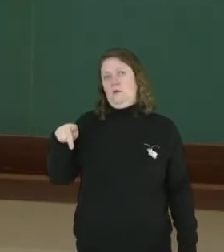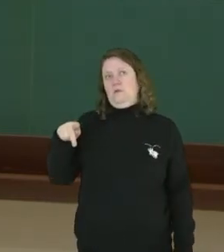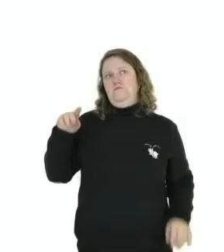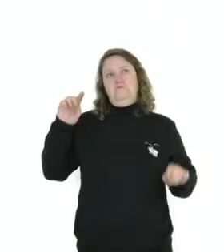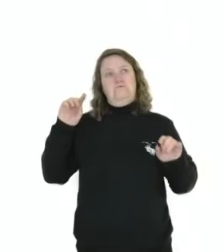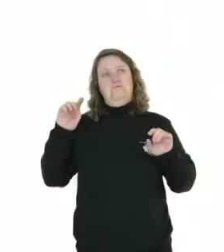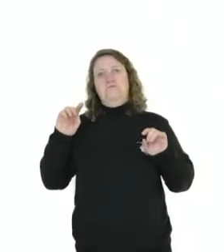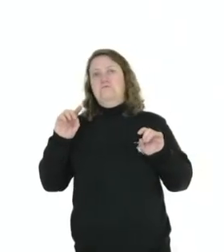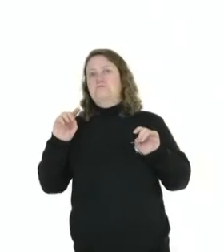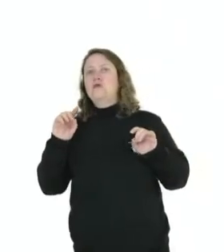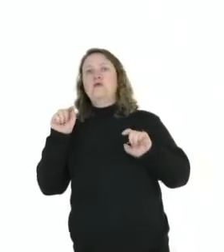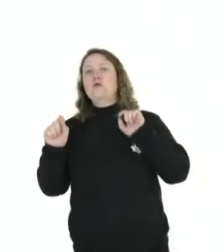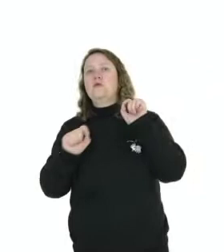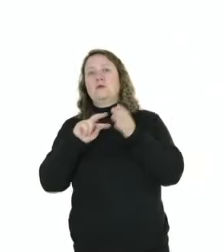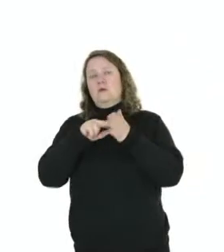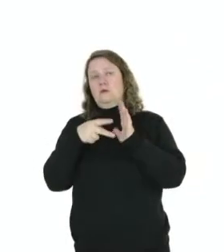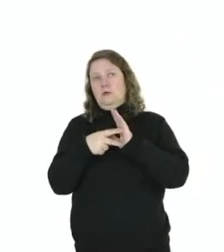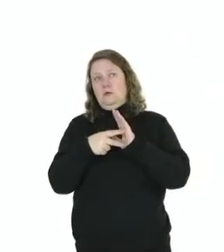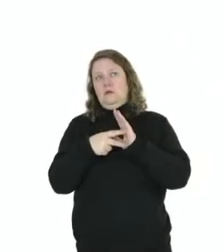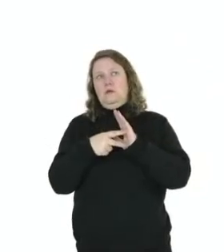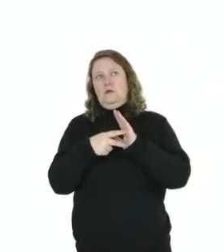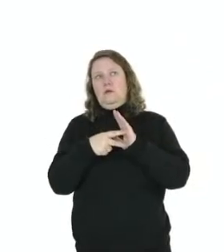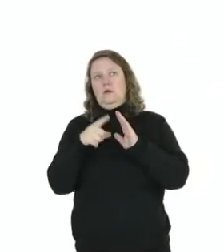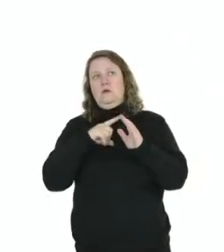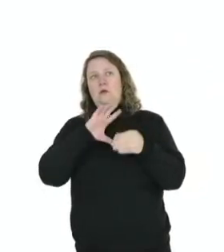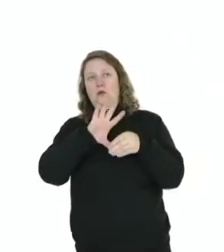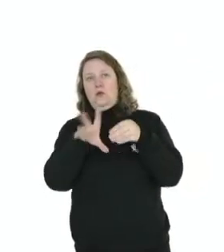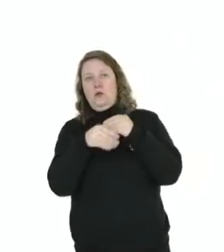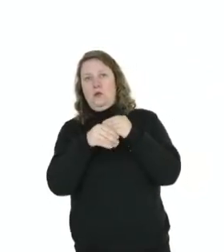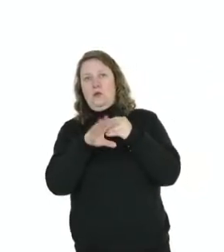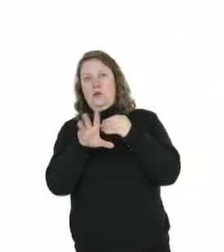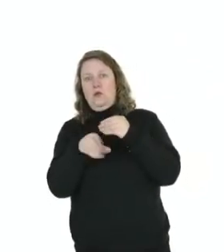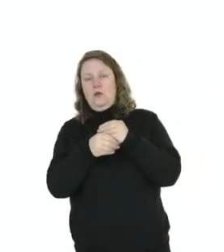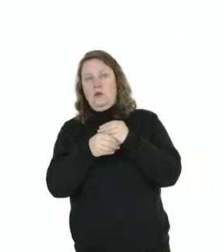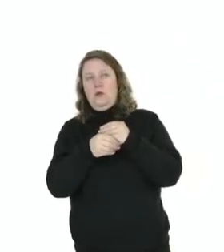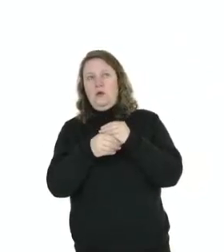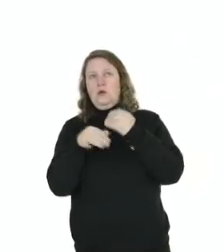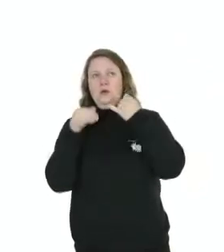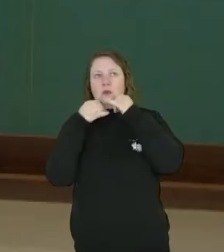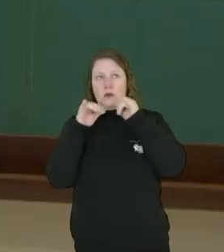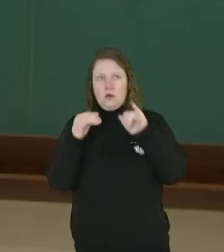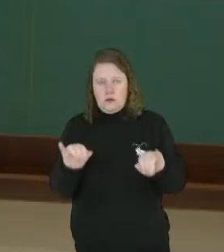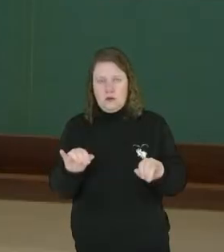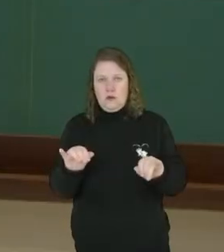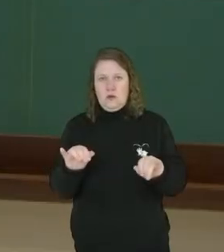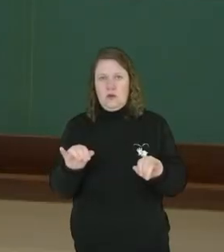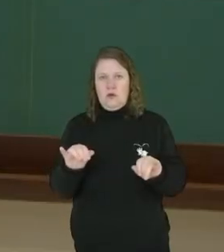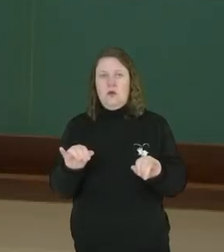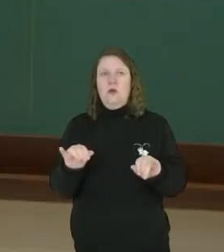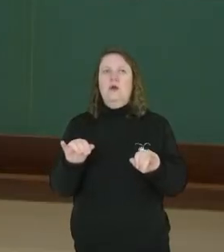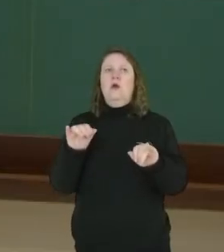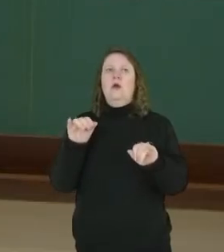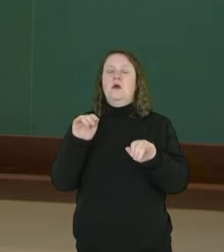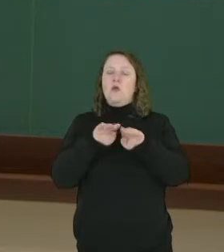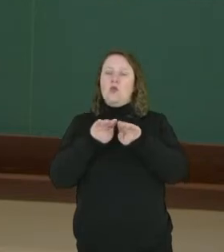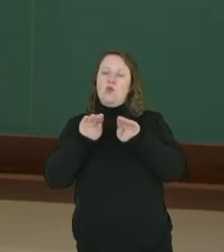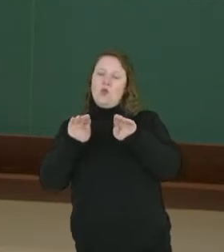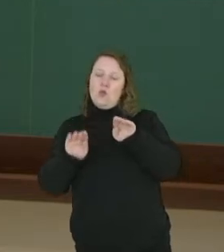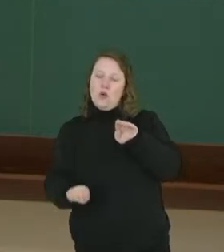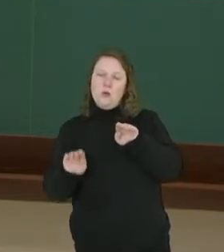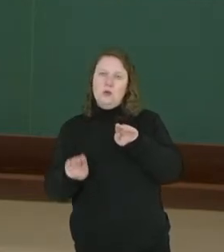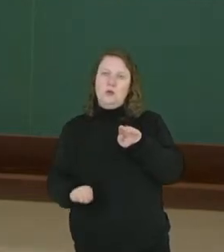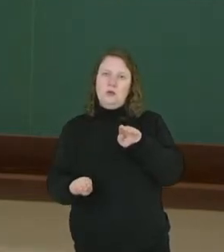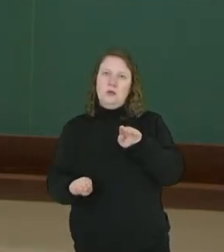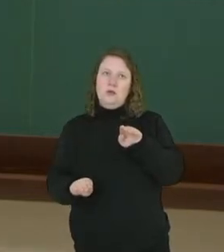ECP, ele inclui as energias potencial gravitacional e a energia potencial elástica. Então, se você for